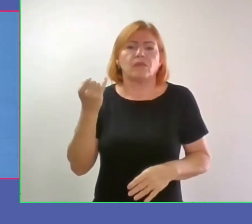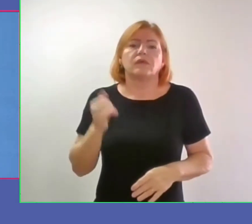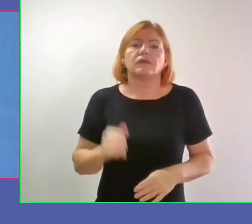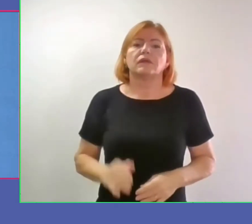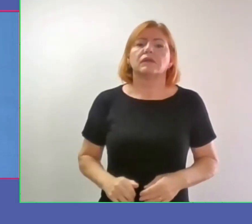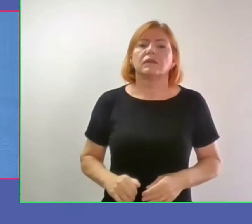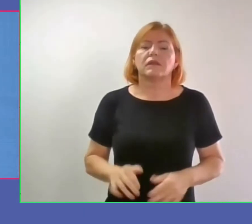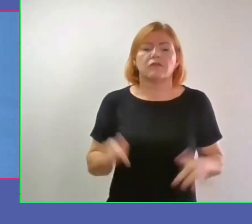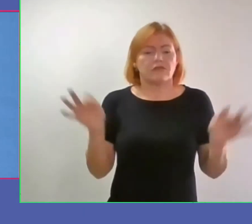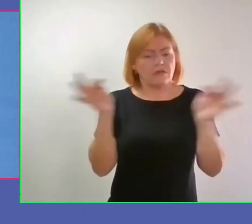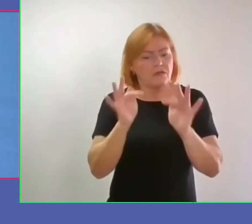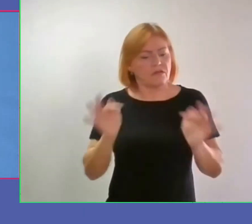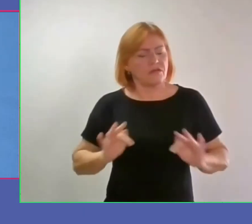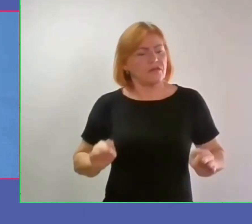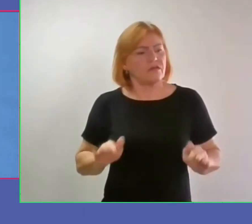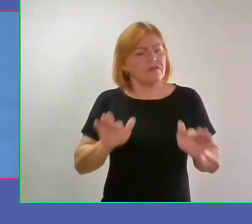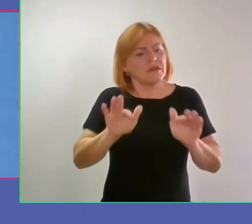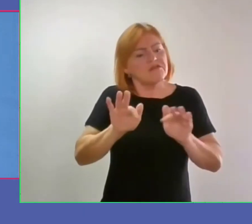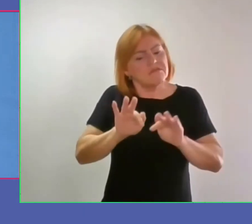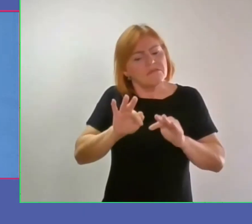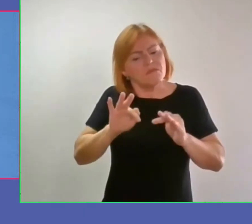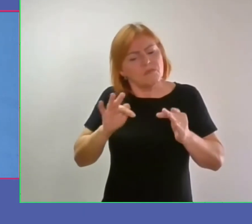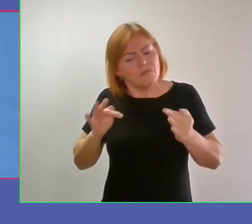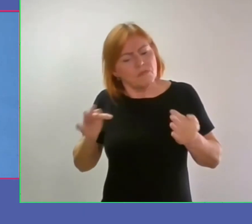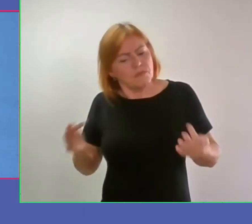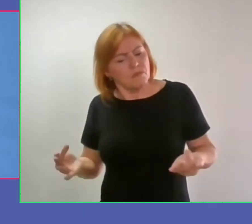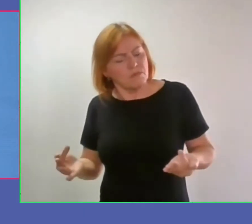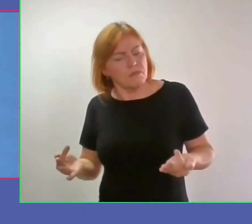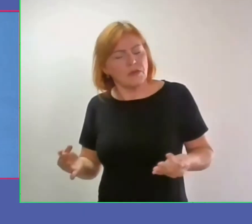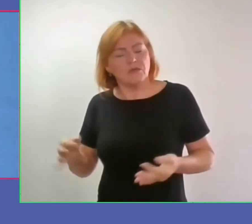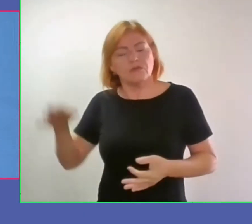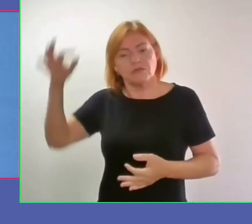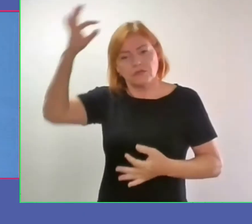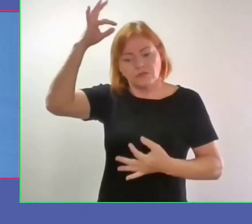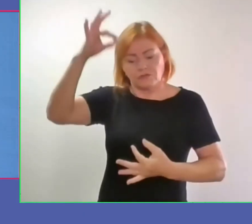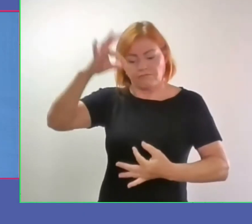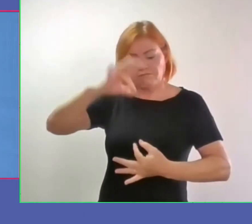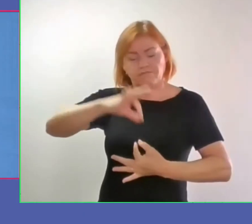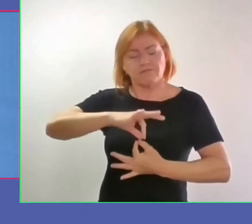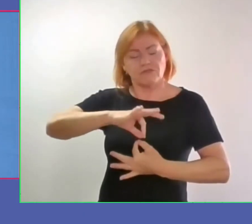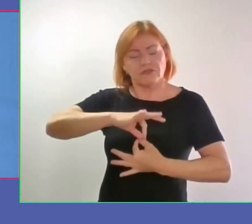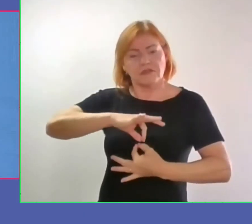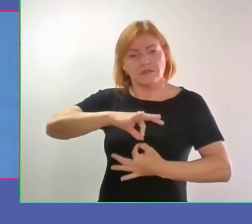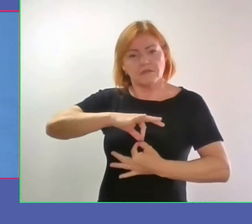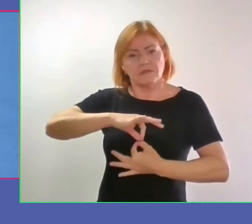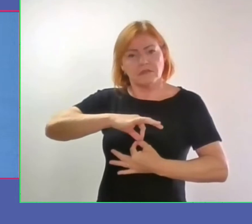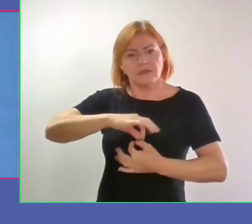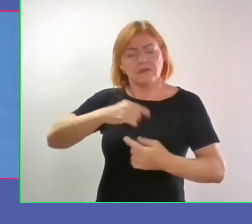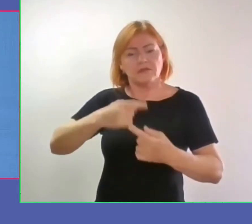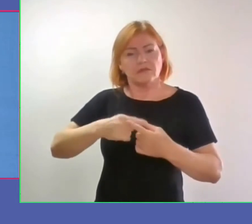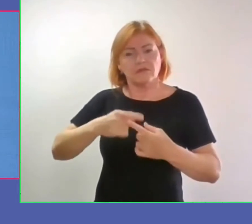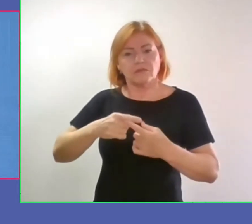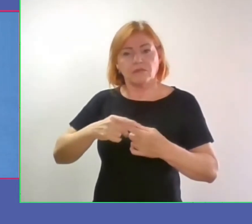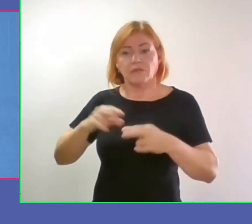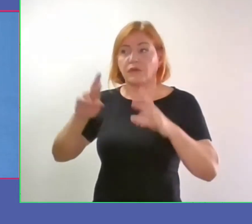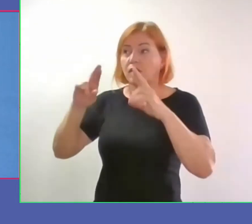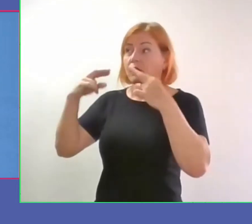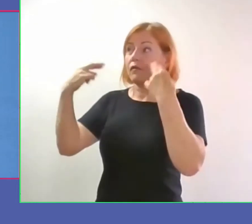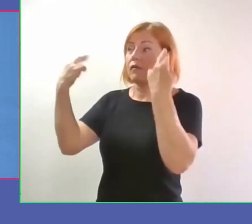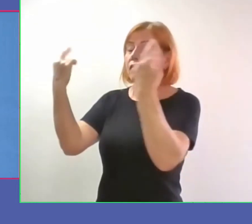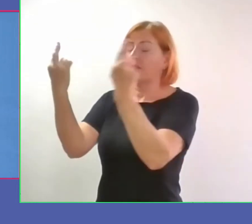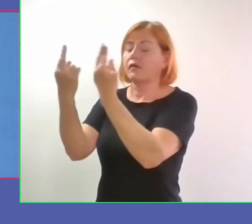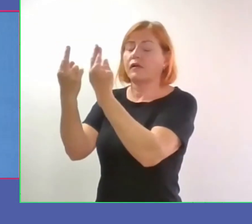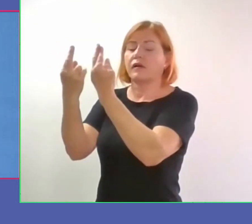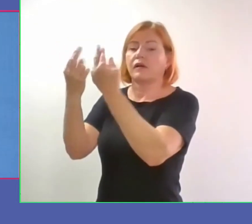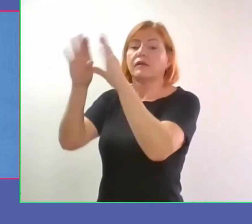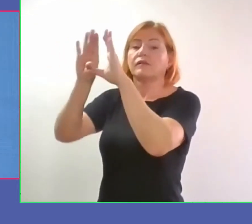os pobres em espírito, porque deles é o reino dos céus. Então, se nós queremos passar